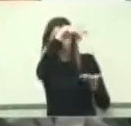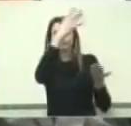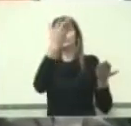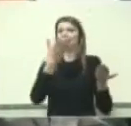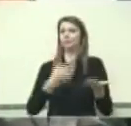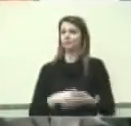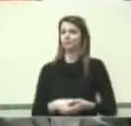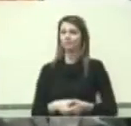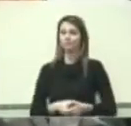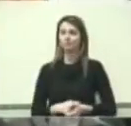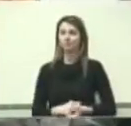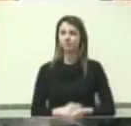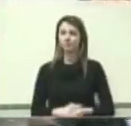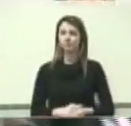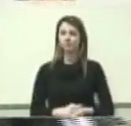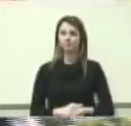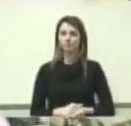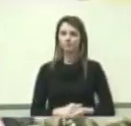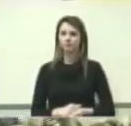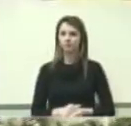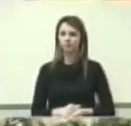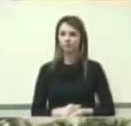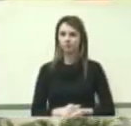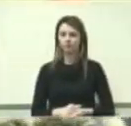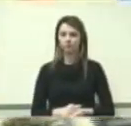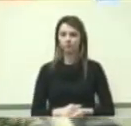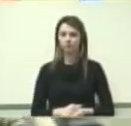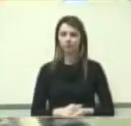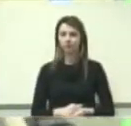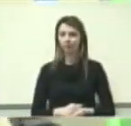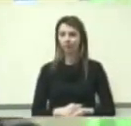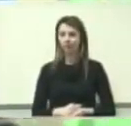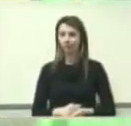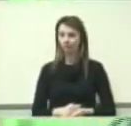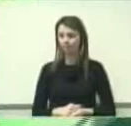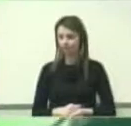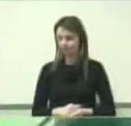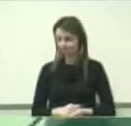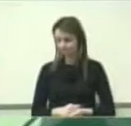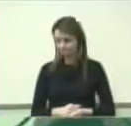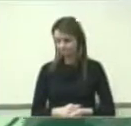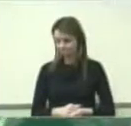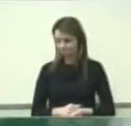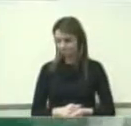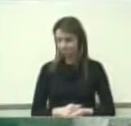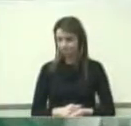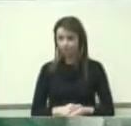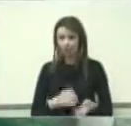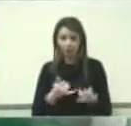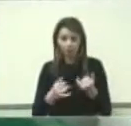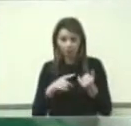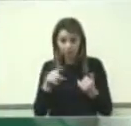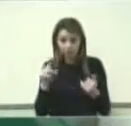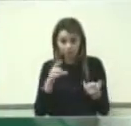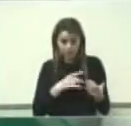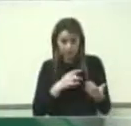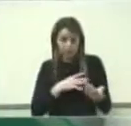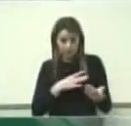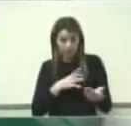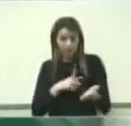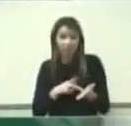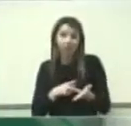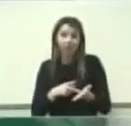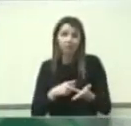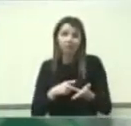irmãos quando nós damos vão ao medo quando perdemos